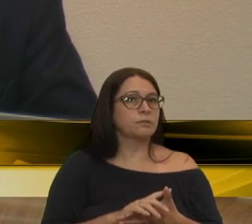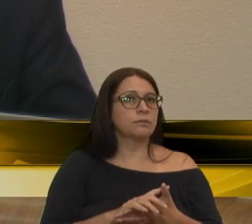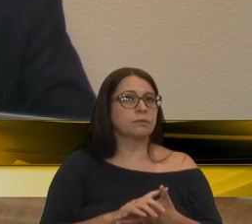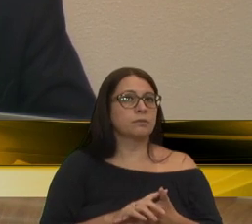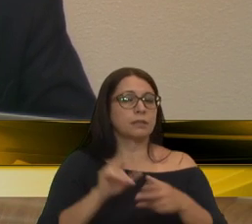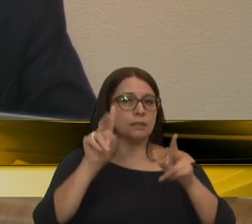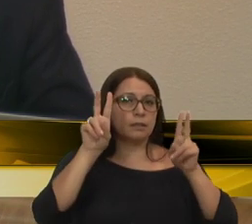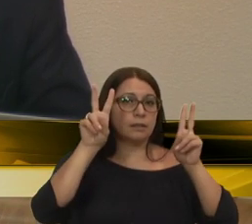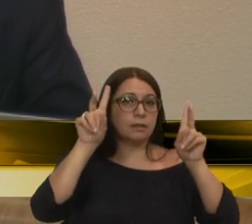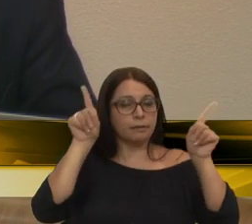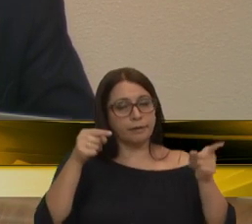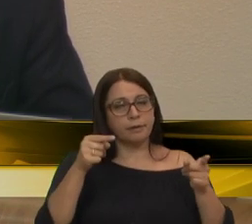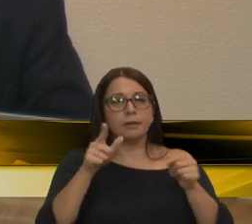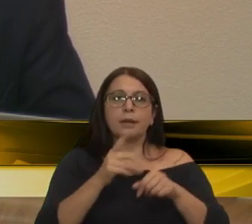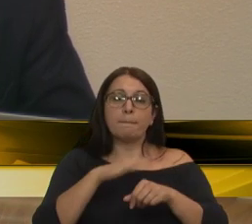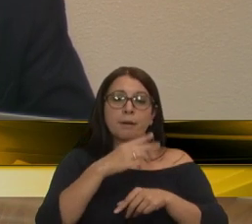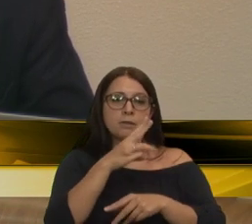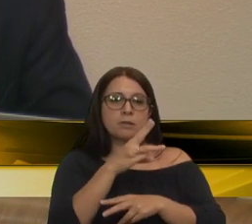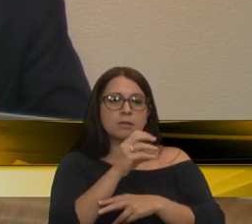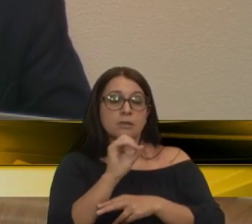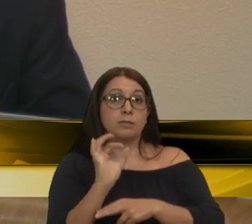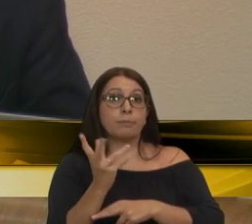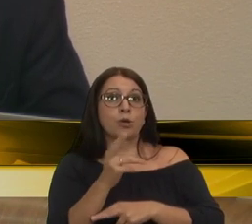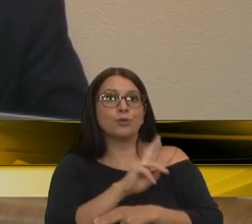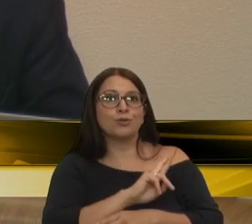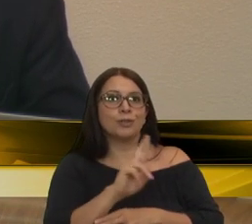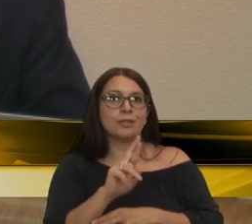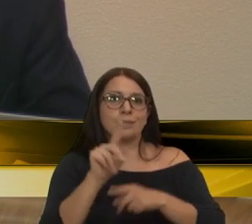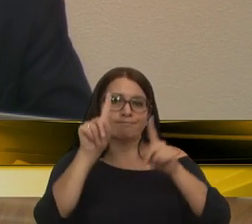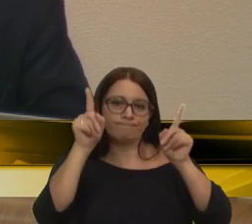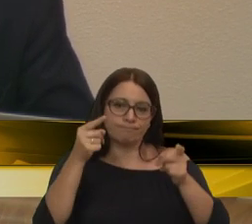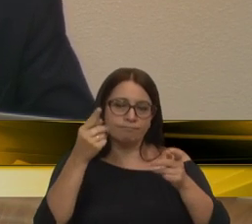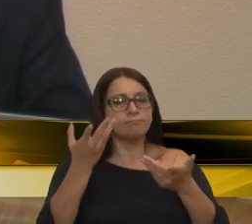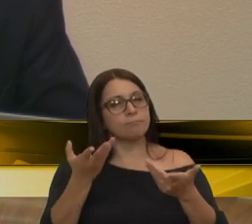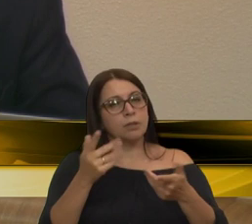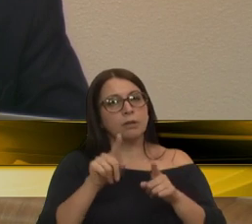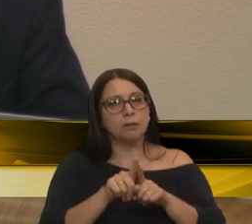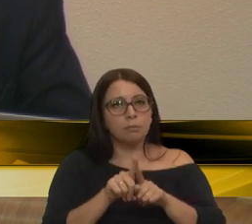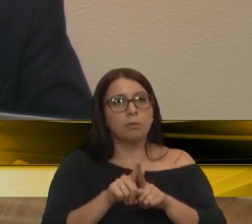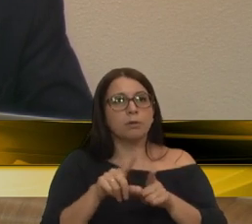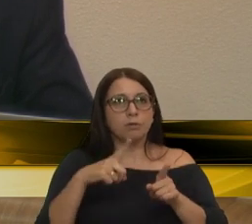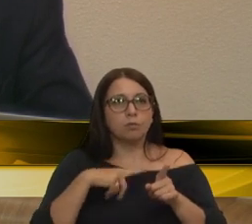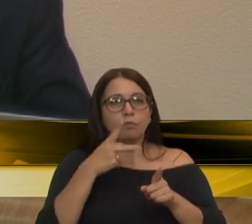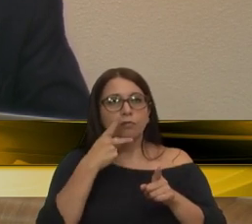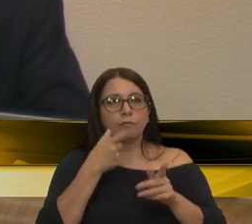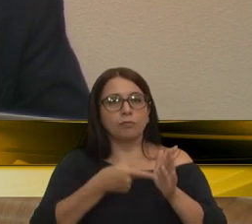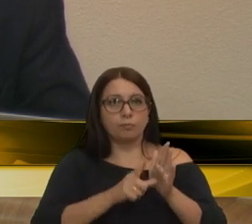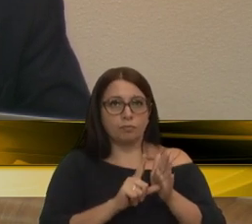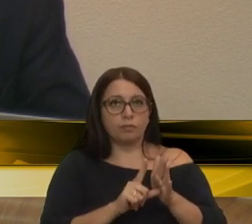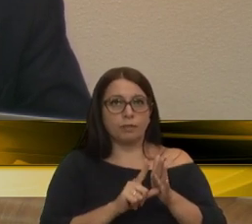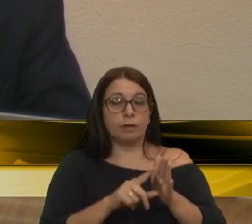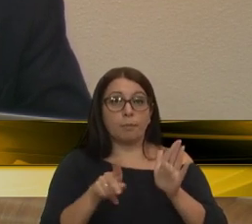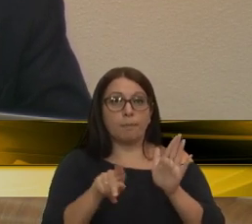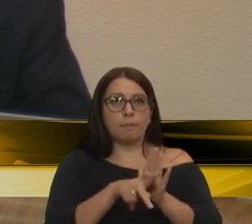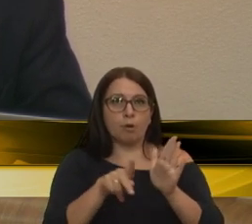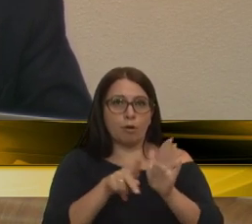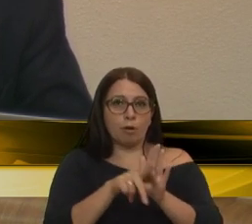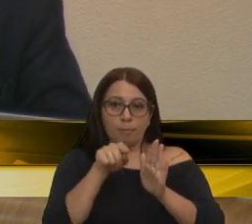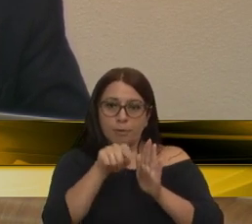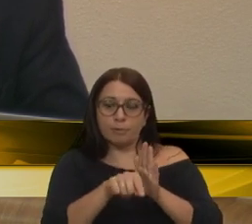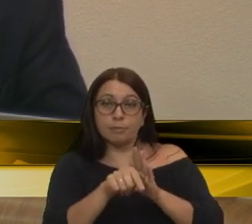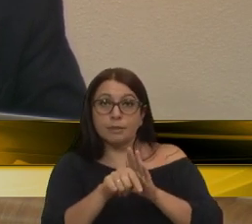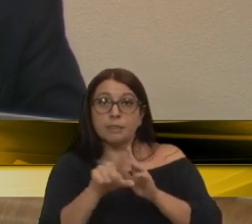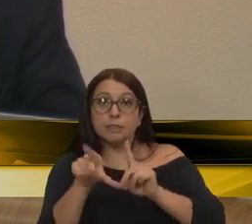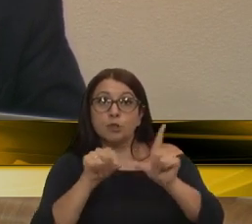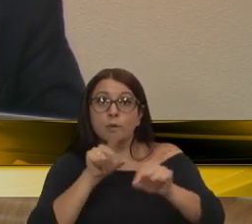Abre parênteses, mais de 300 milhões de reais, fecha parênteses. Porém, como já dito, foi o próprio embargante que optou